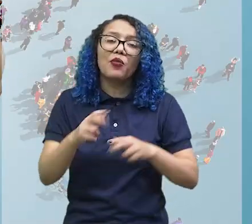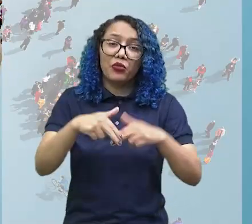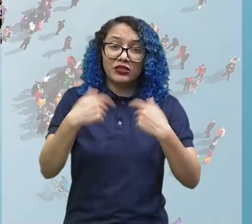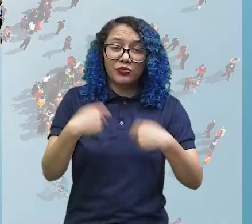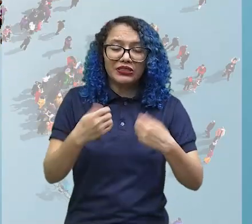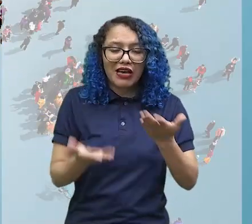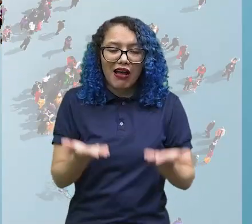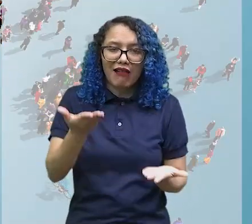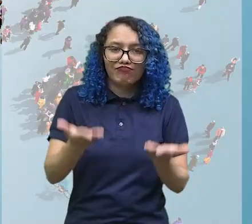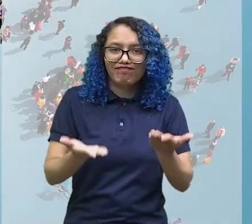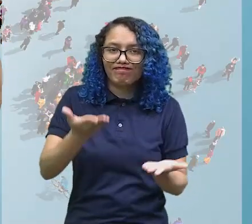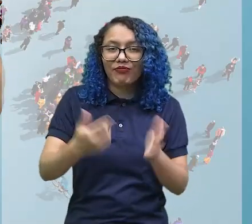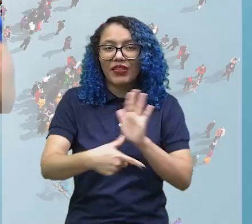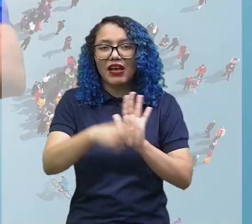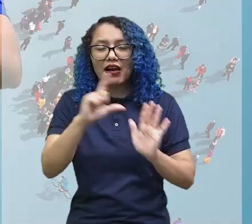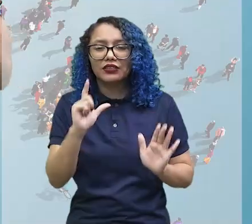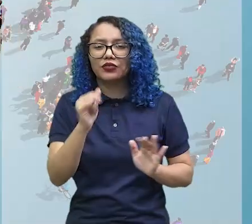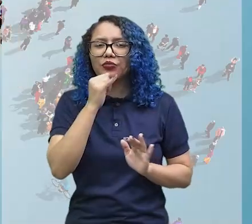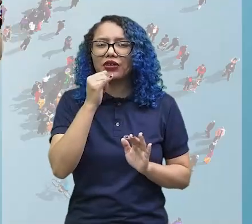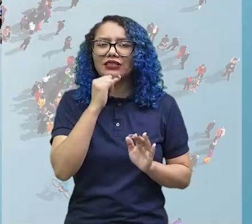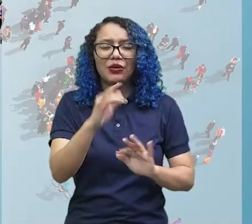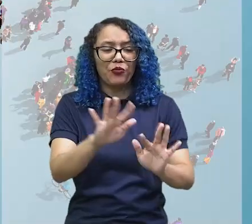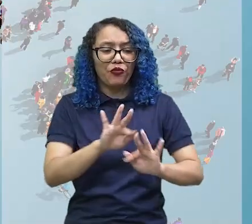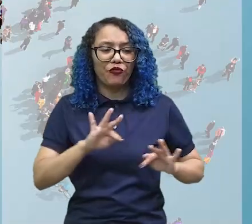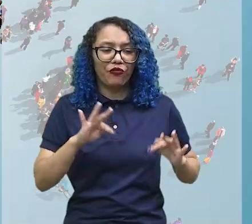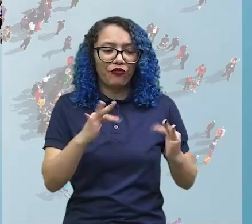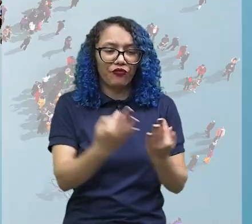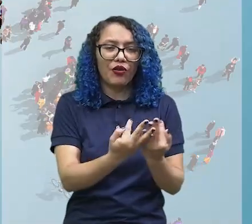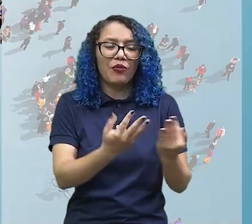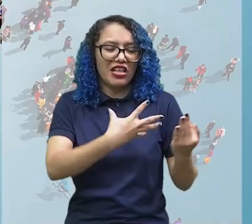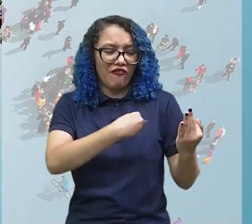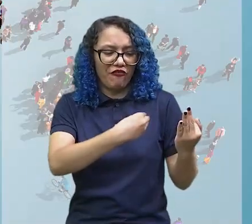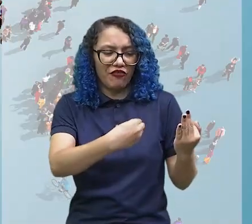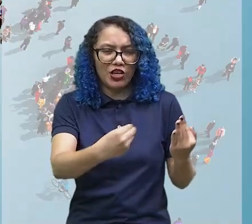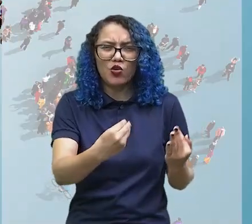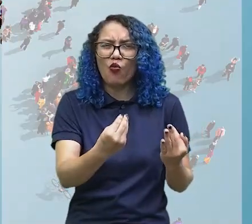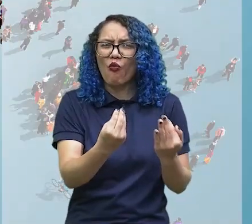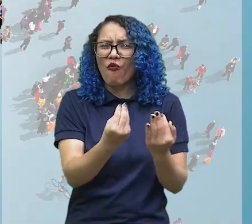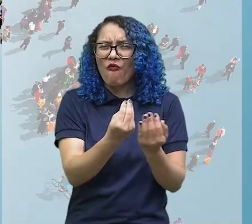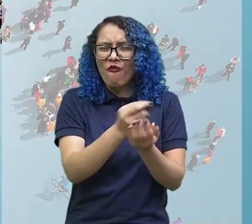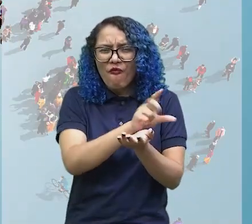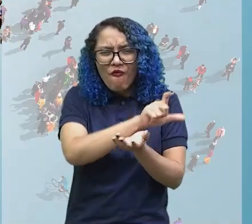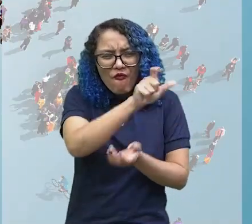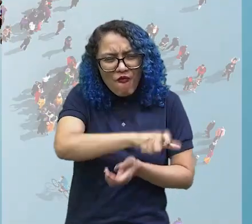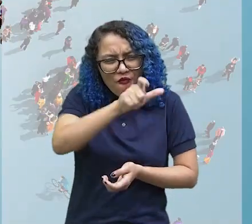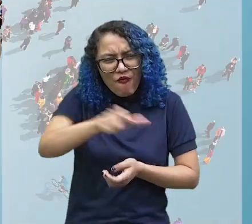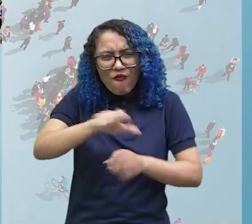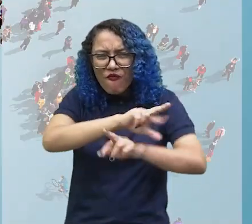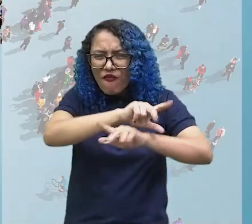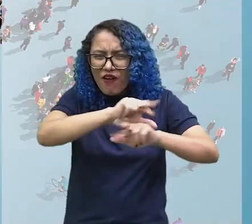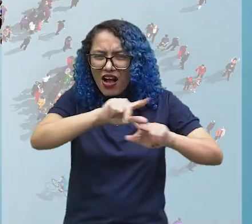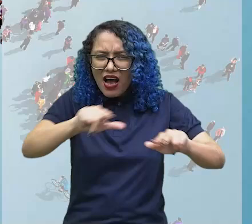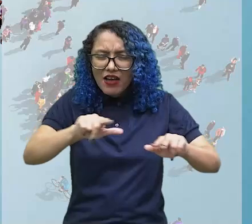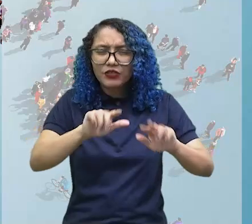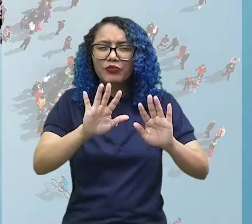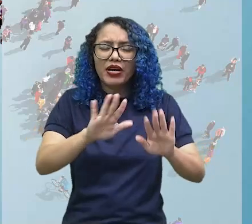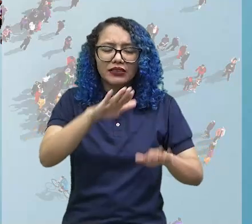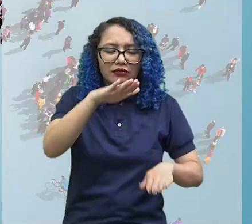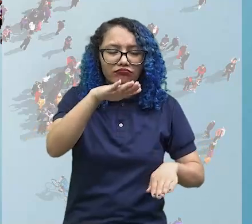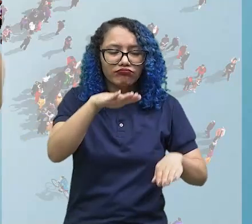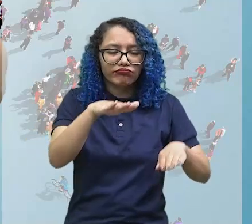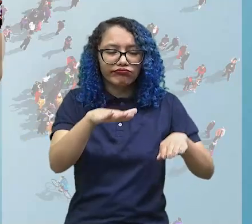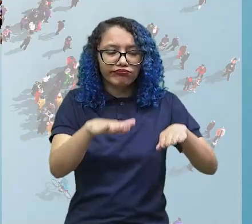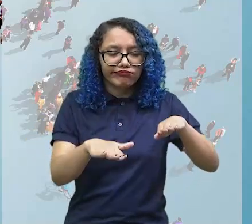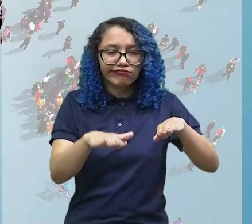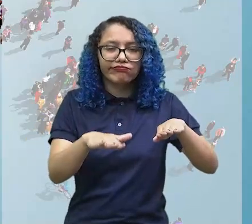né. Antigamente a gente tinha essa situação de ter muitos filhos, né, passa pelo processo de estabilizar e agora a quantidade de